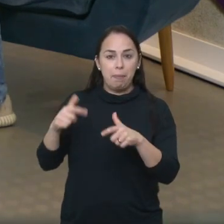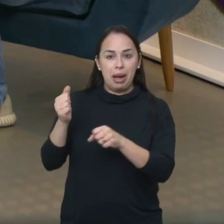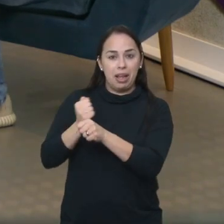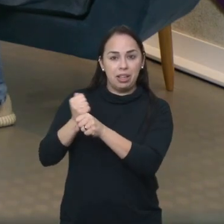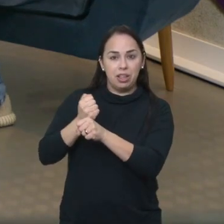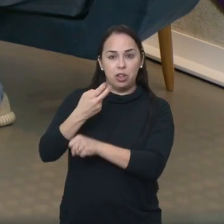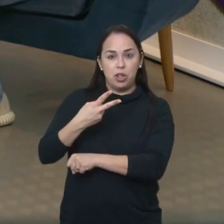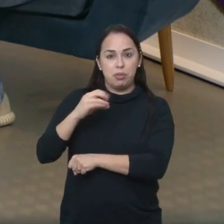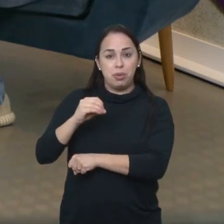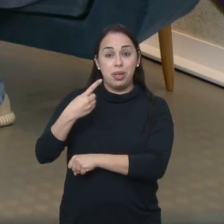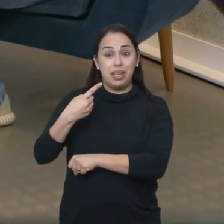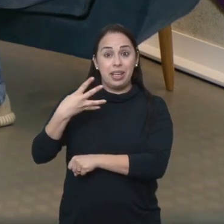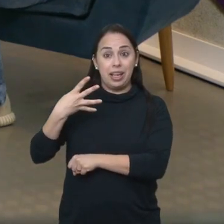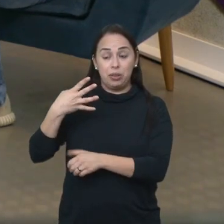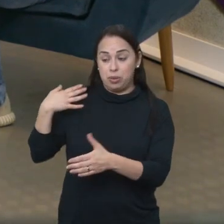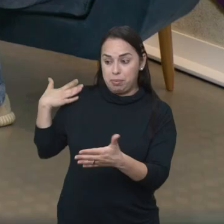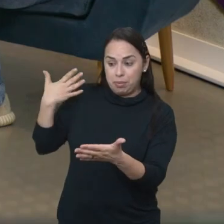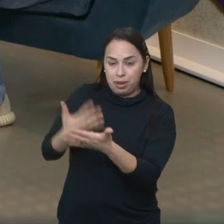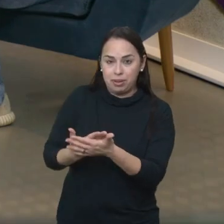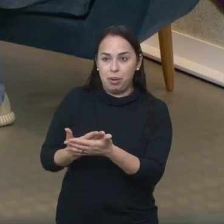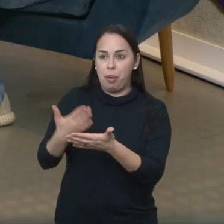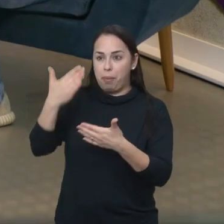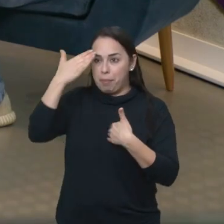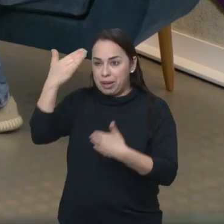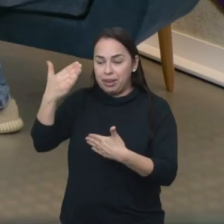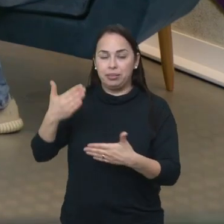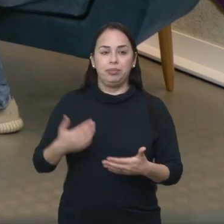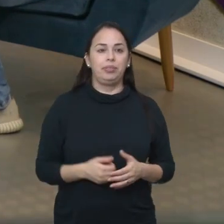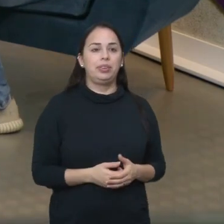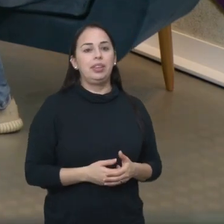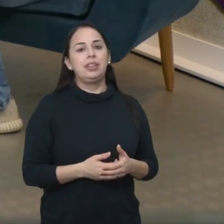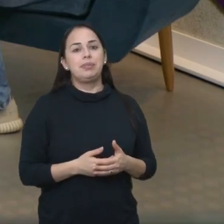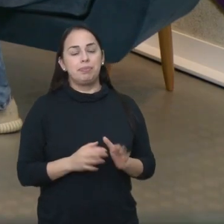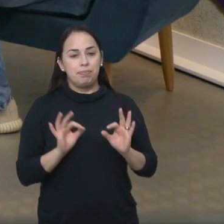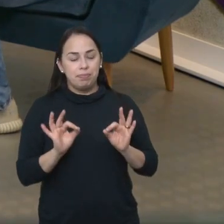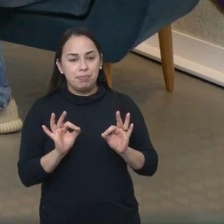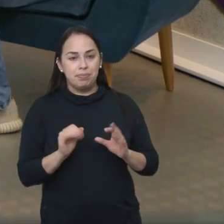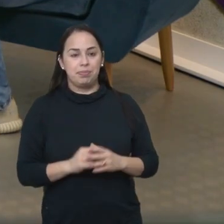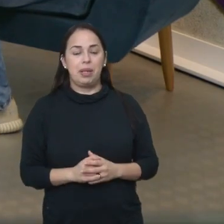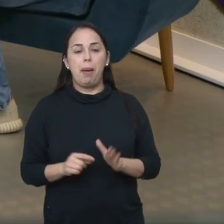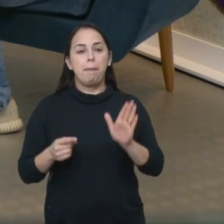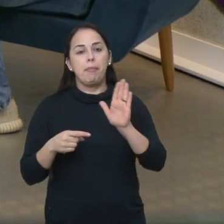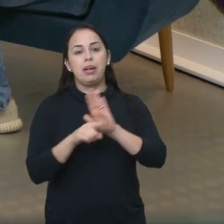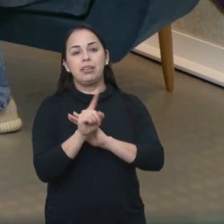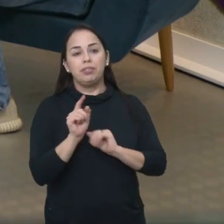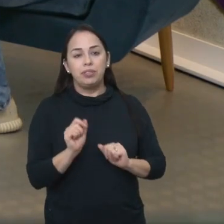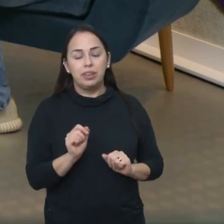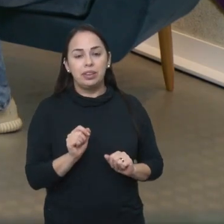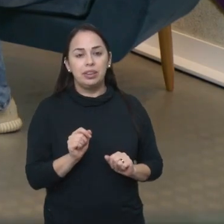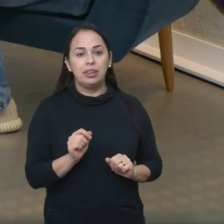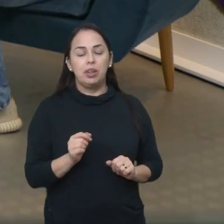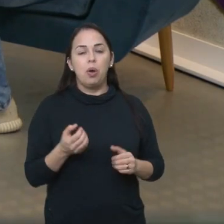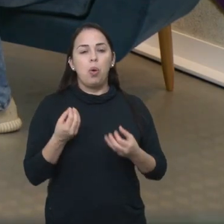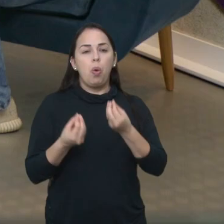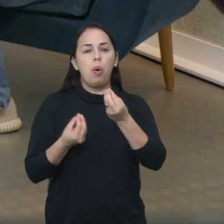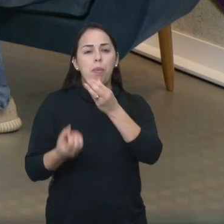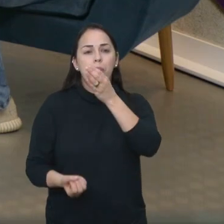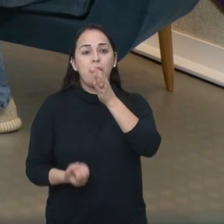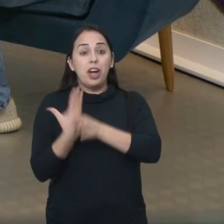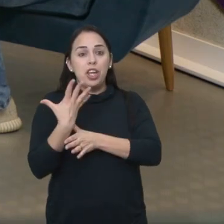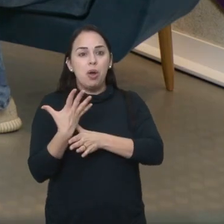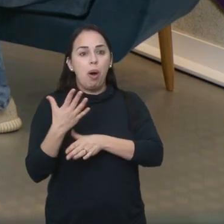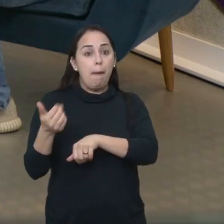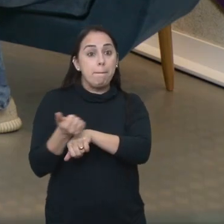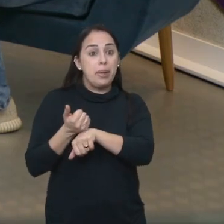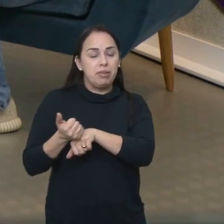2014. Aline, seja bem-vinda. Obrigado por estar aqui. Obrigada. Muito Aline, bem-vinda. Exatamente. A primeira pergunta é, quando foi que surgiu essa